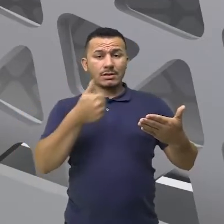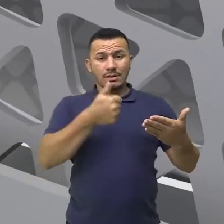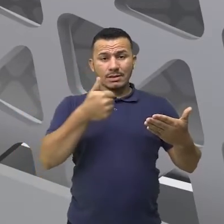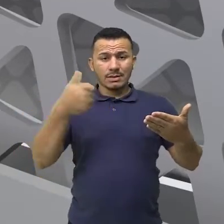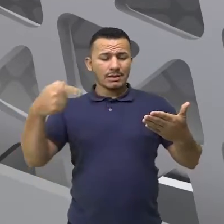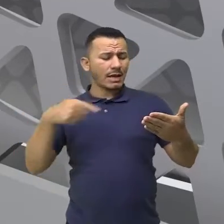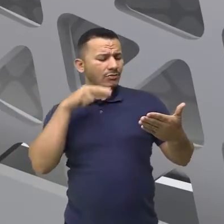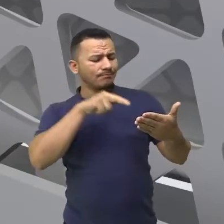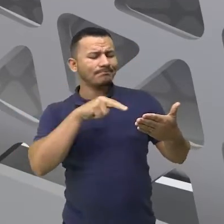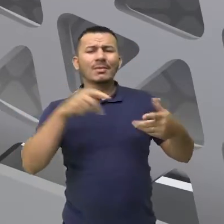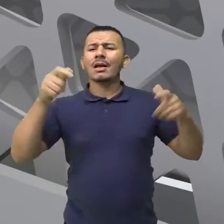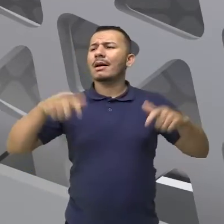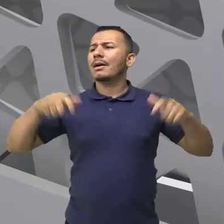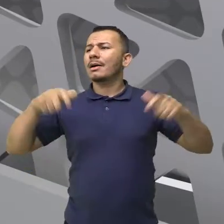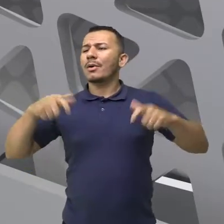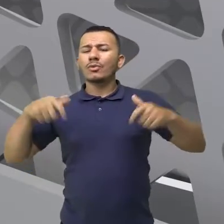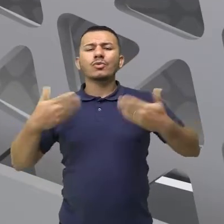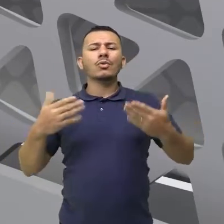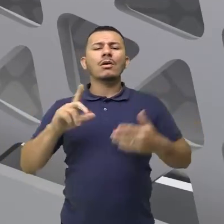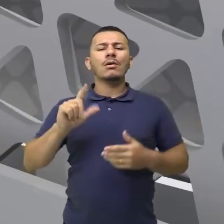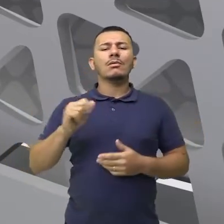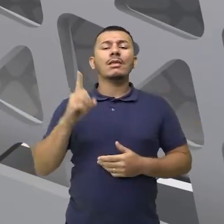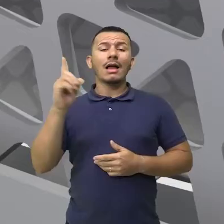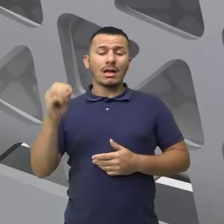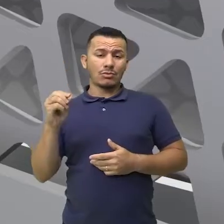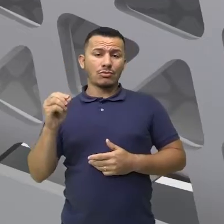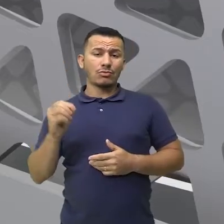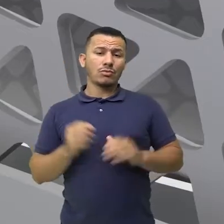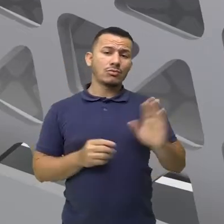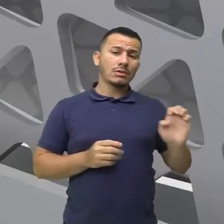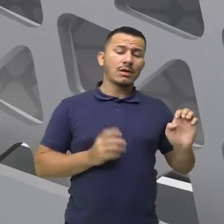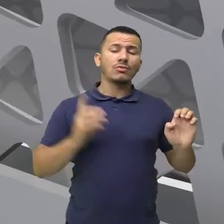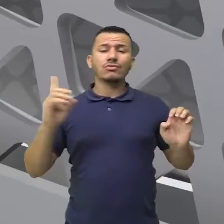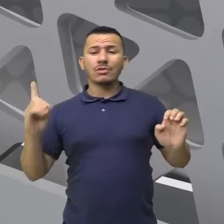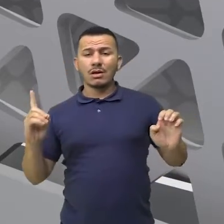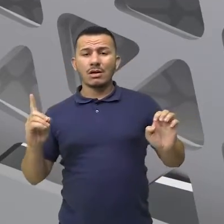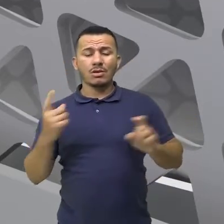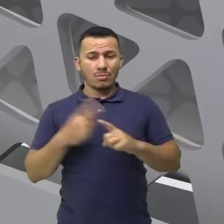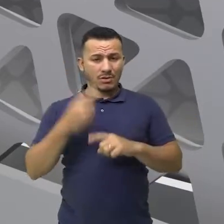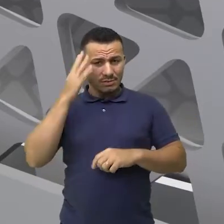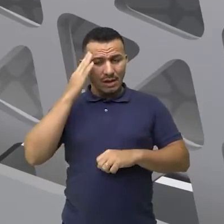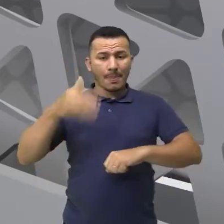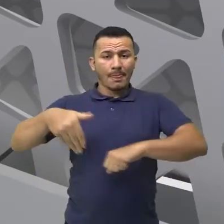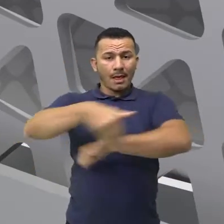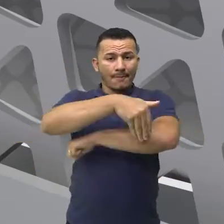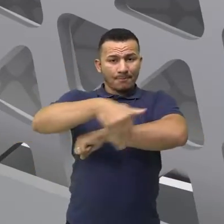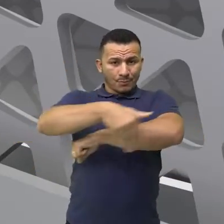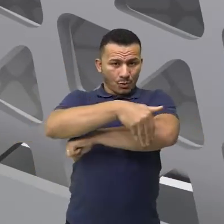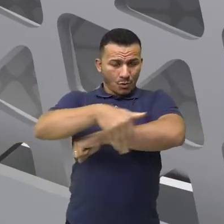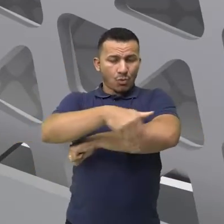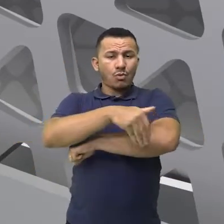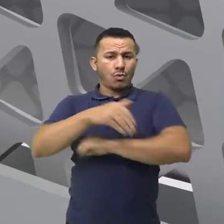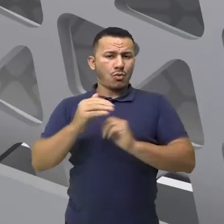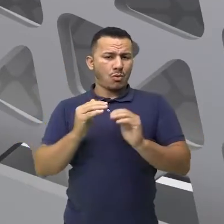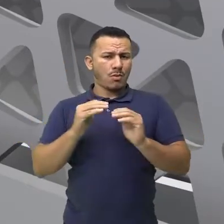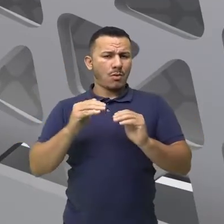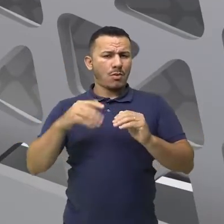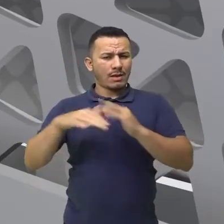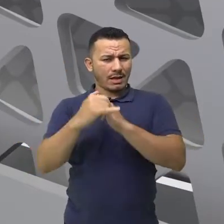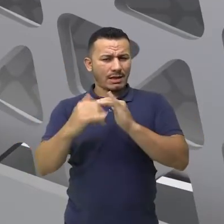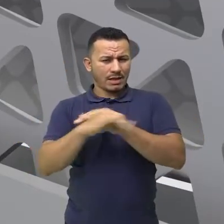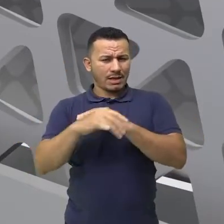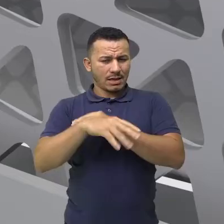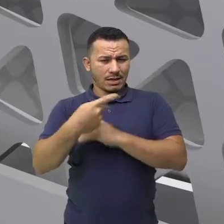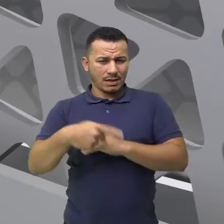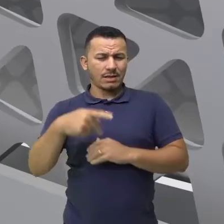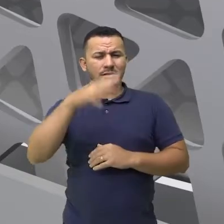coisa é saber que lado eu estou da rua. Porque a rua da nossa